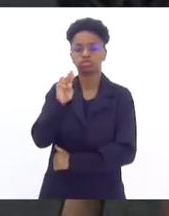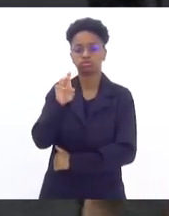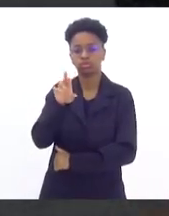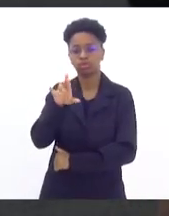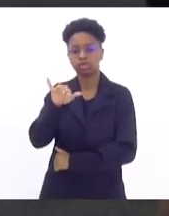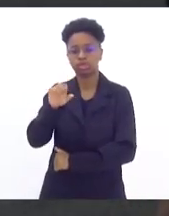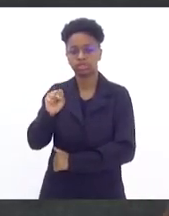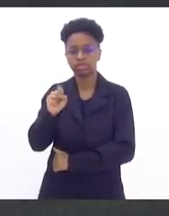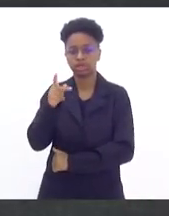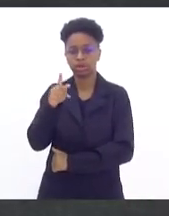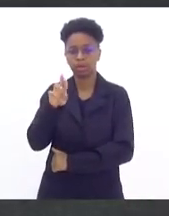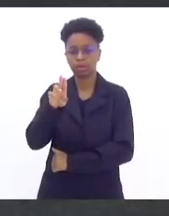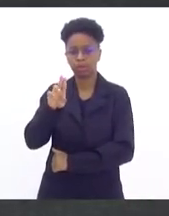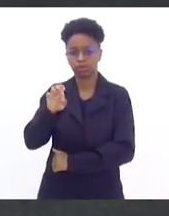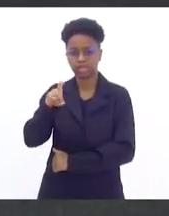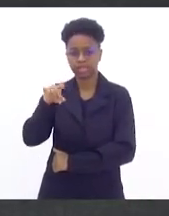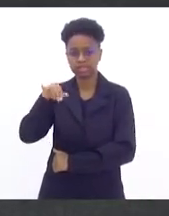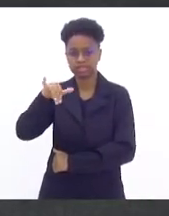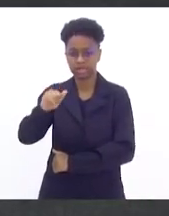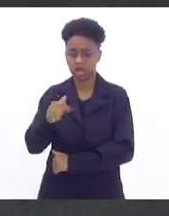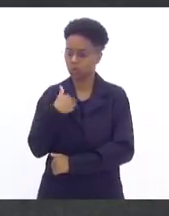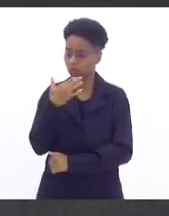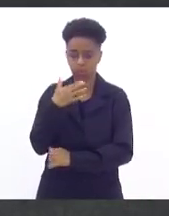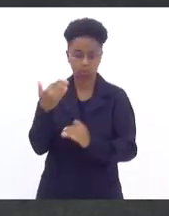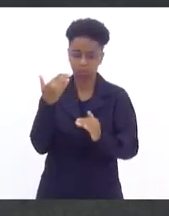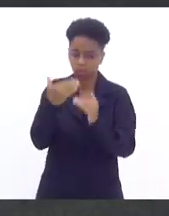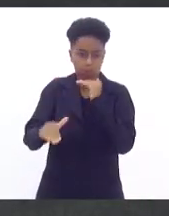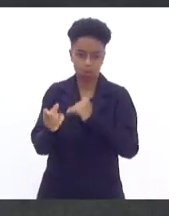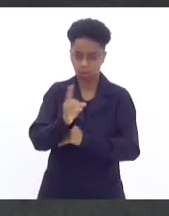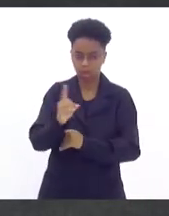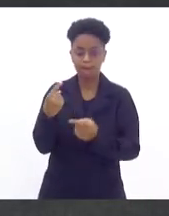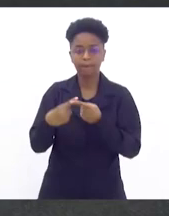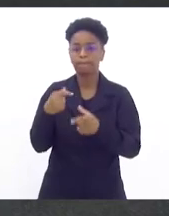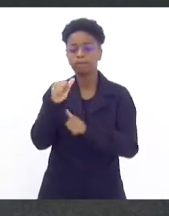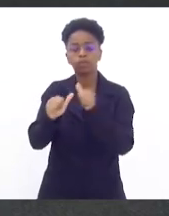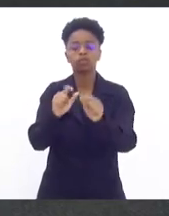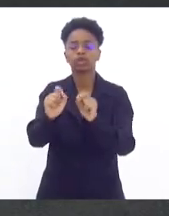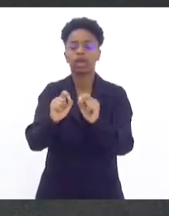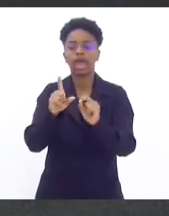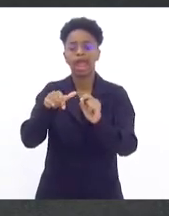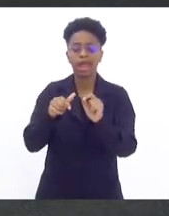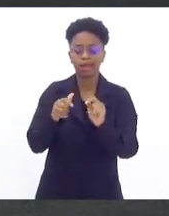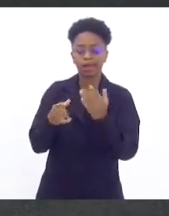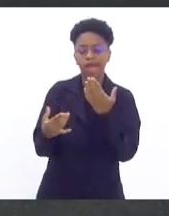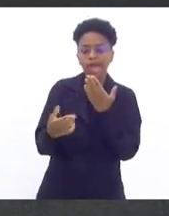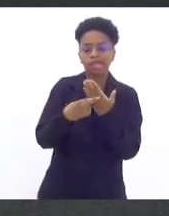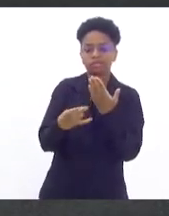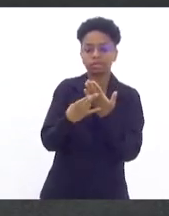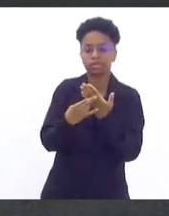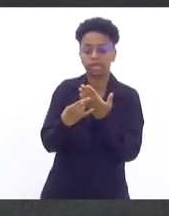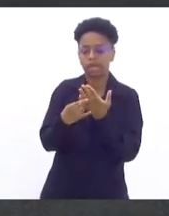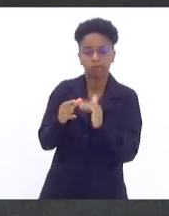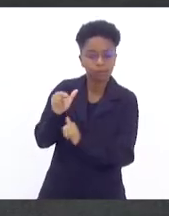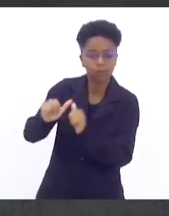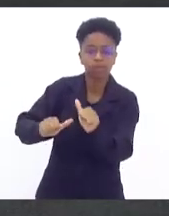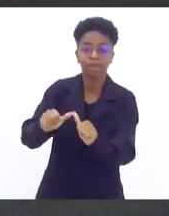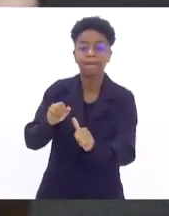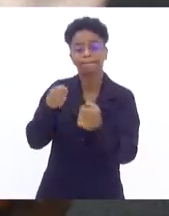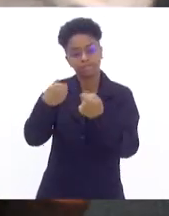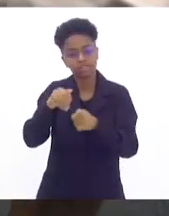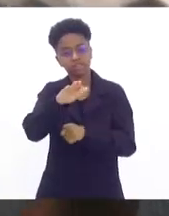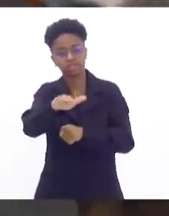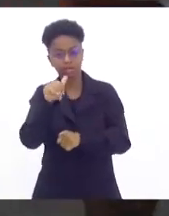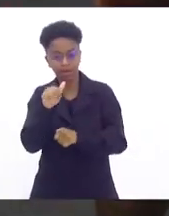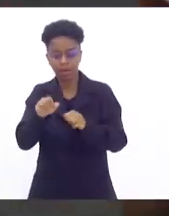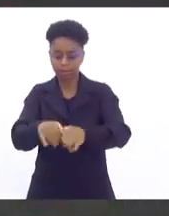porque o que se muda aqui é mexendo o Regimento Interno mexendo o Regimento Interno tem que evocar